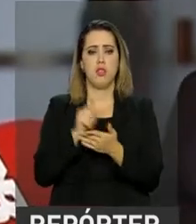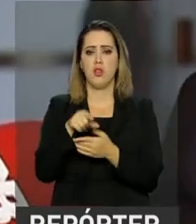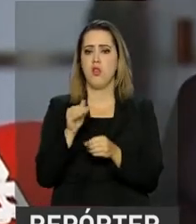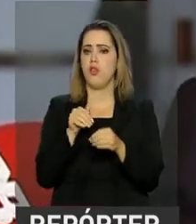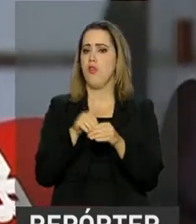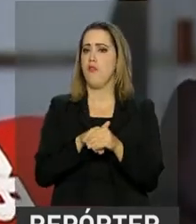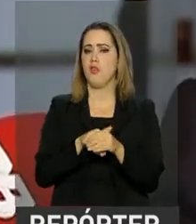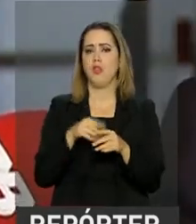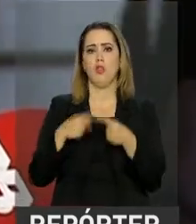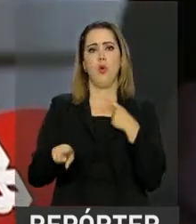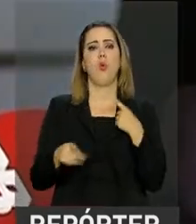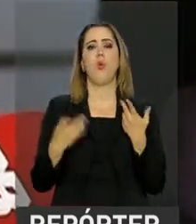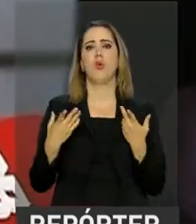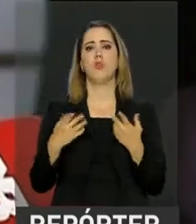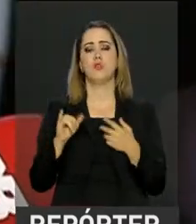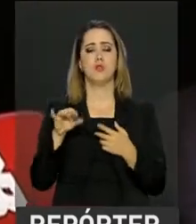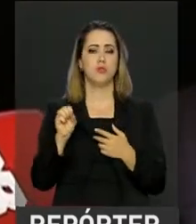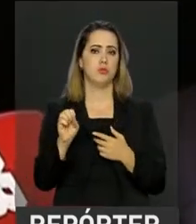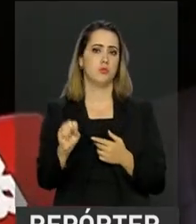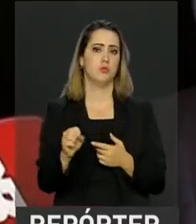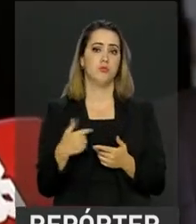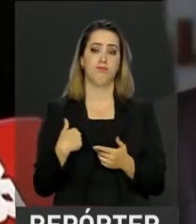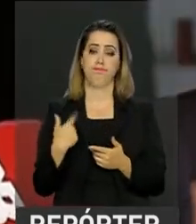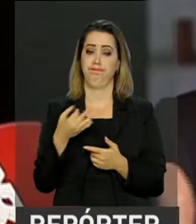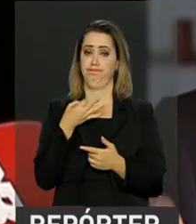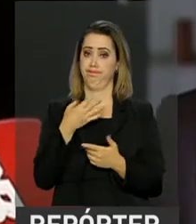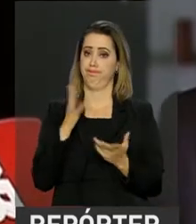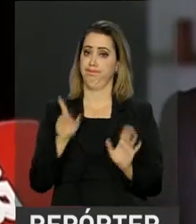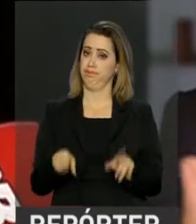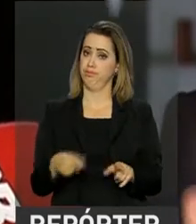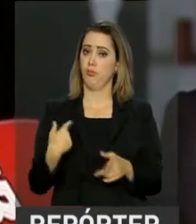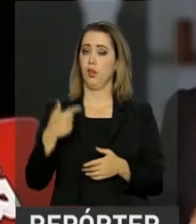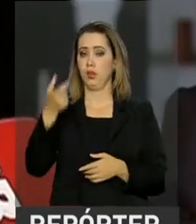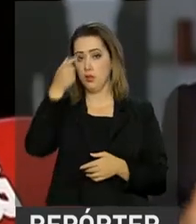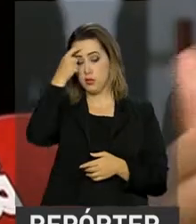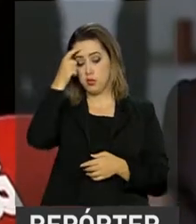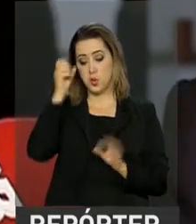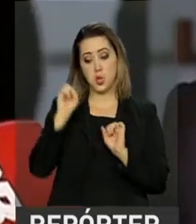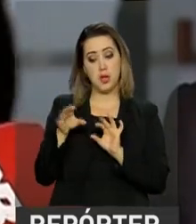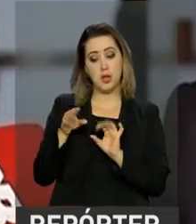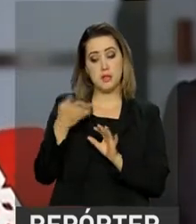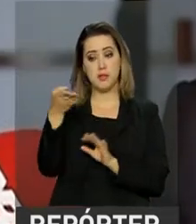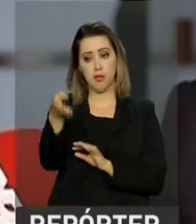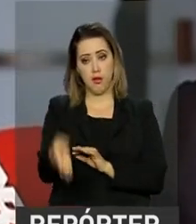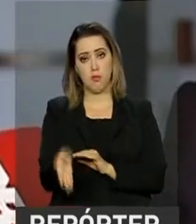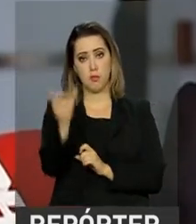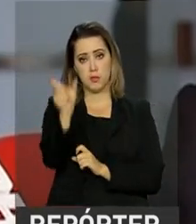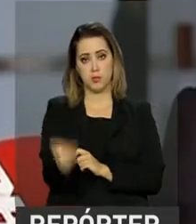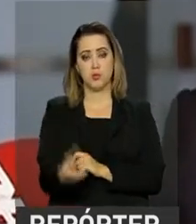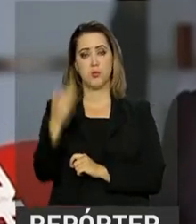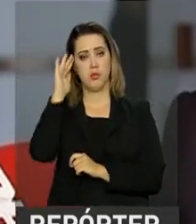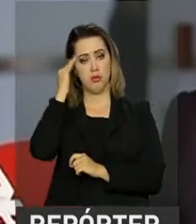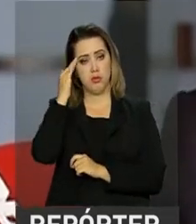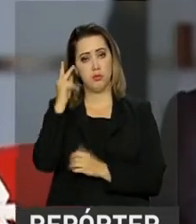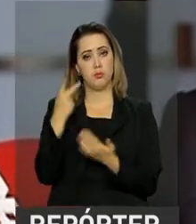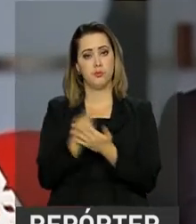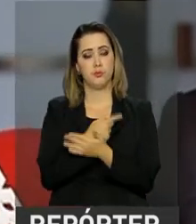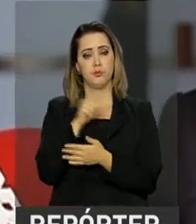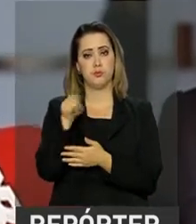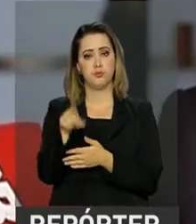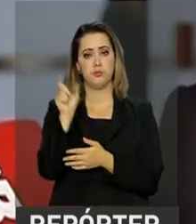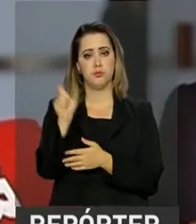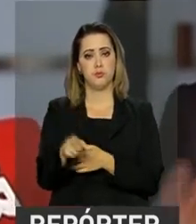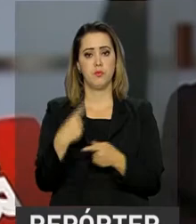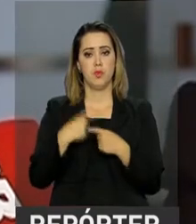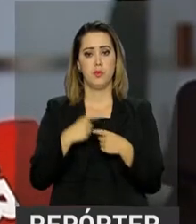votei contra a Previdência. Então, eu acho que essa conscientização é que vai viabilizar a